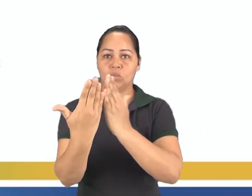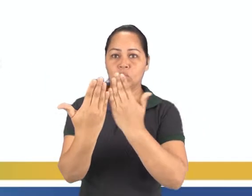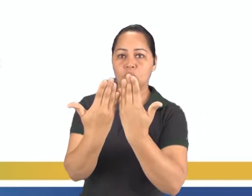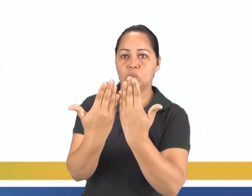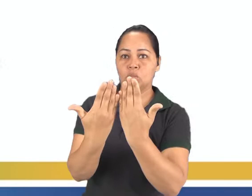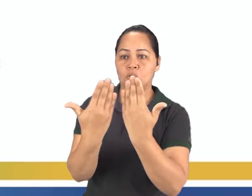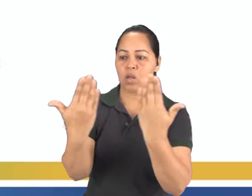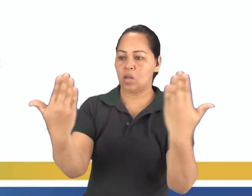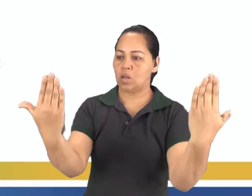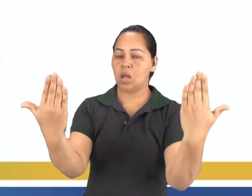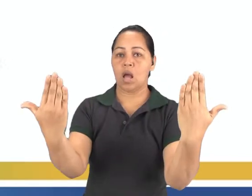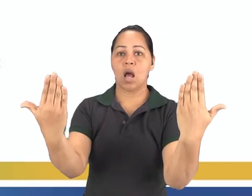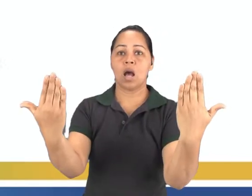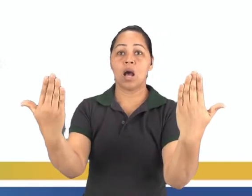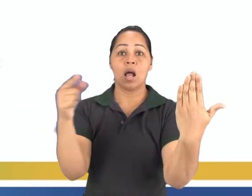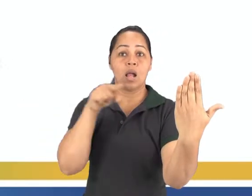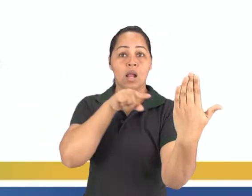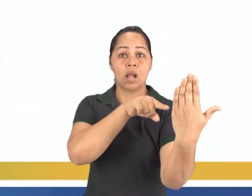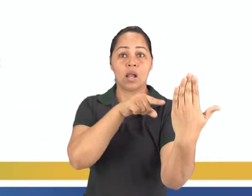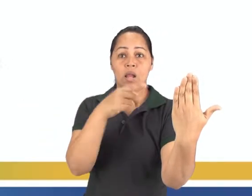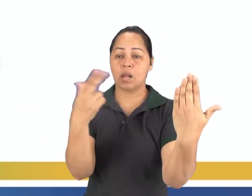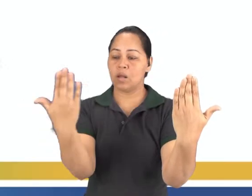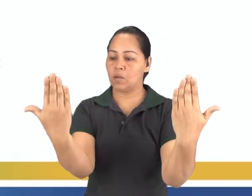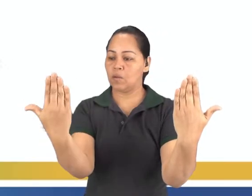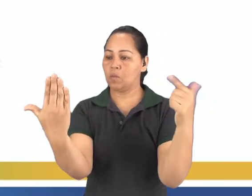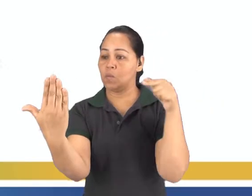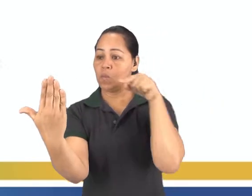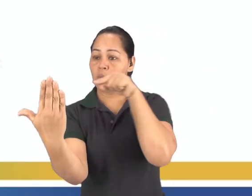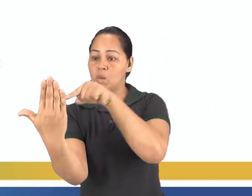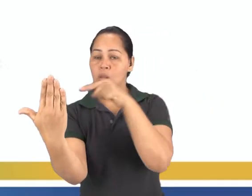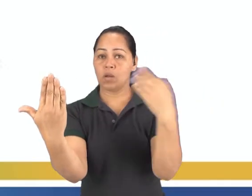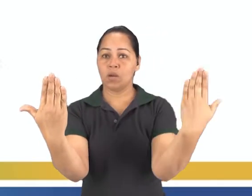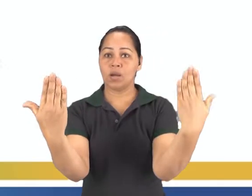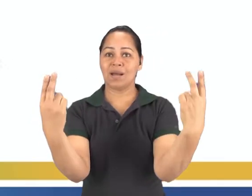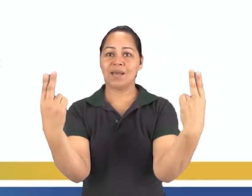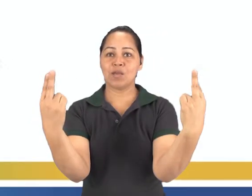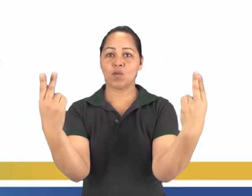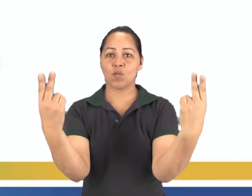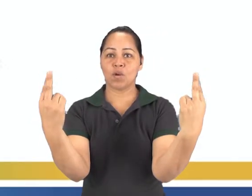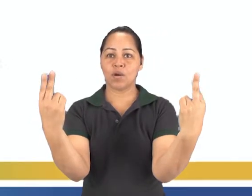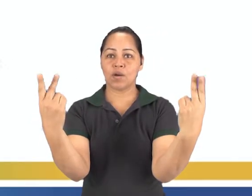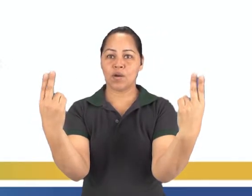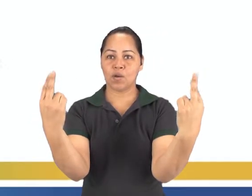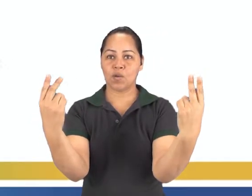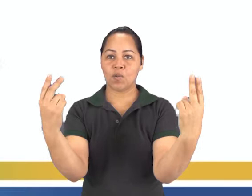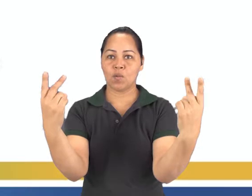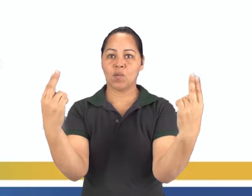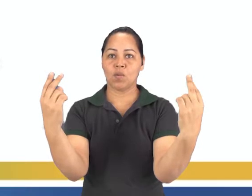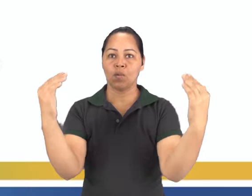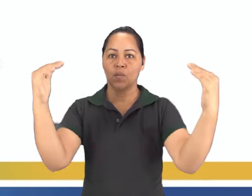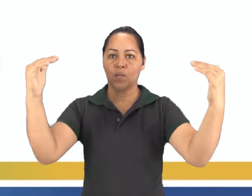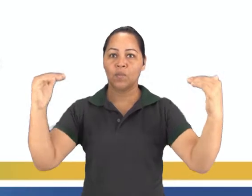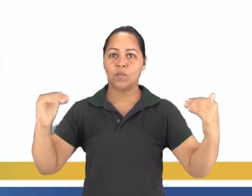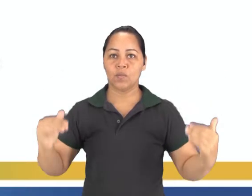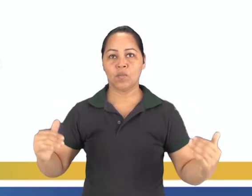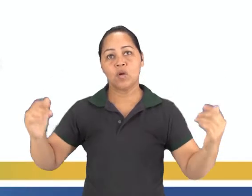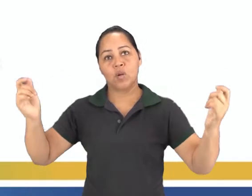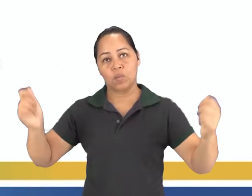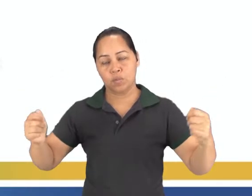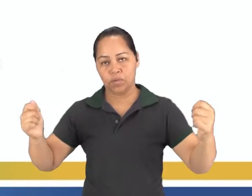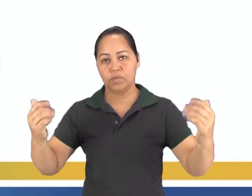reflexo, conservando a forma, o ângulo e o tamanho, deixando uma invertida em relação à